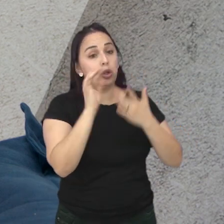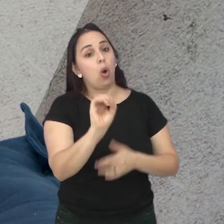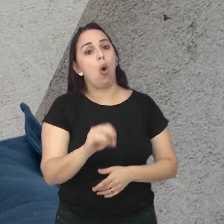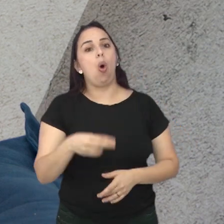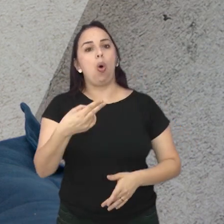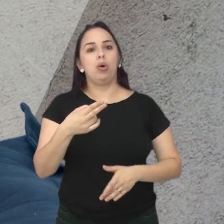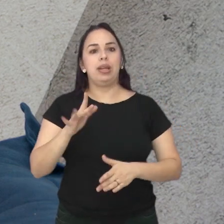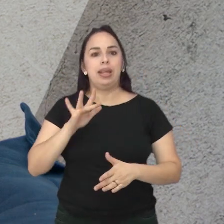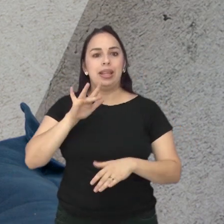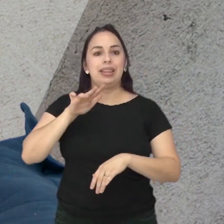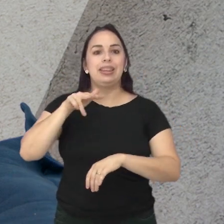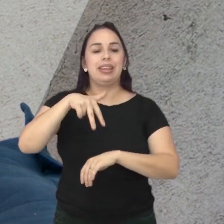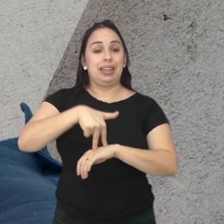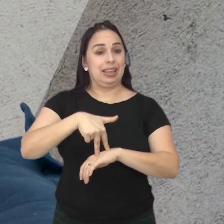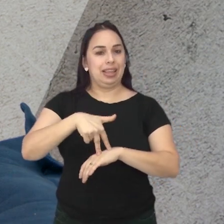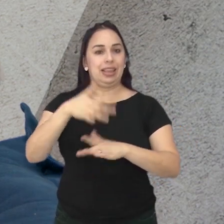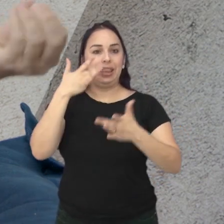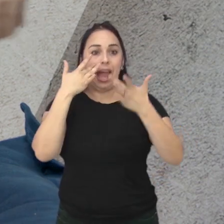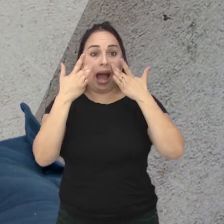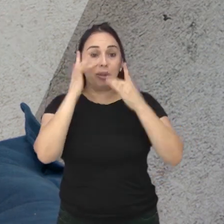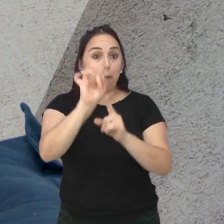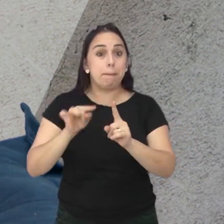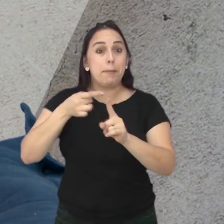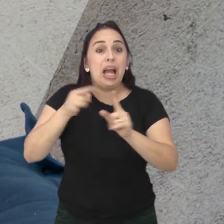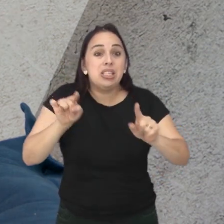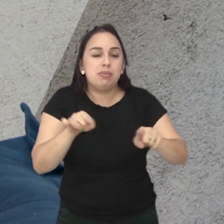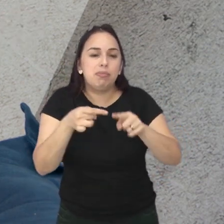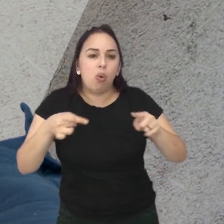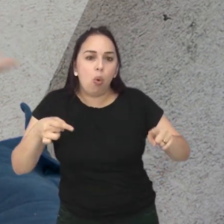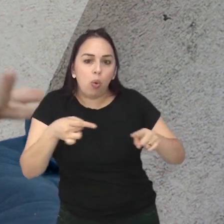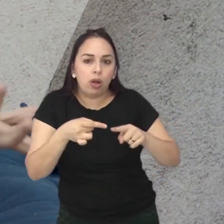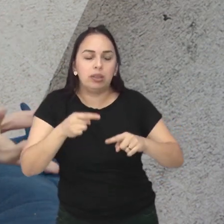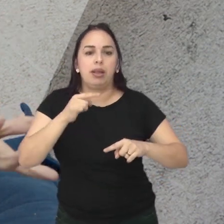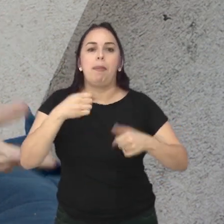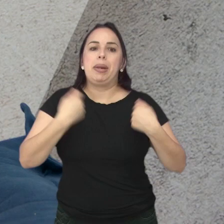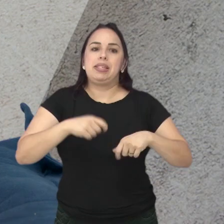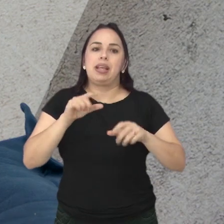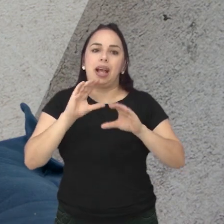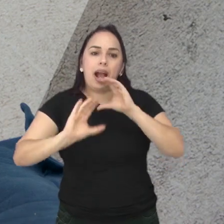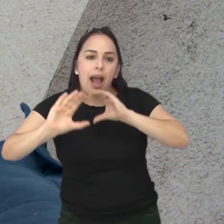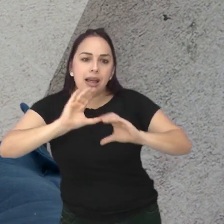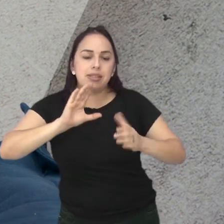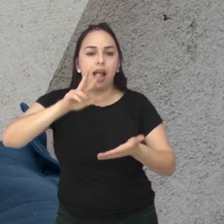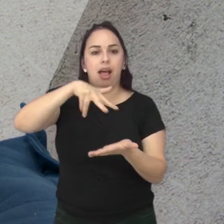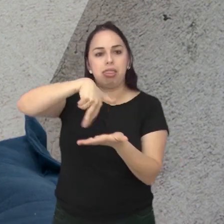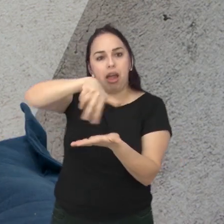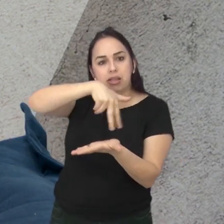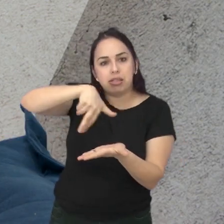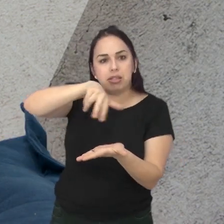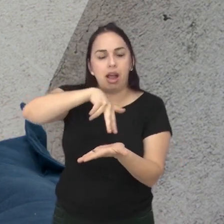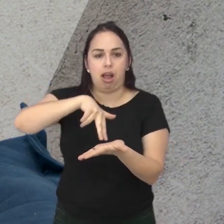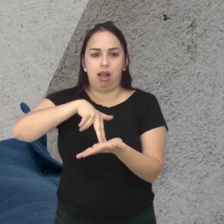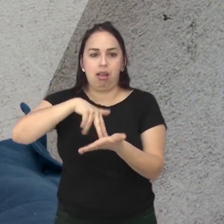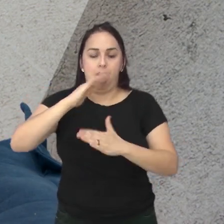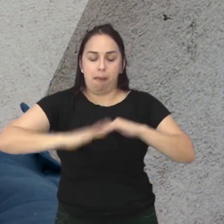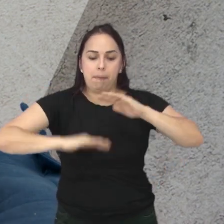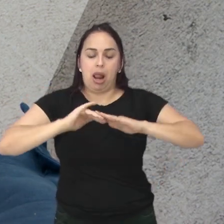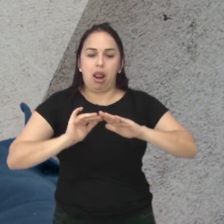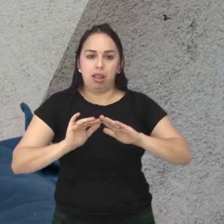teatro musical, por exemplo, que daí você tem que reunir outras habilidades além da atuação, que é de cantar, de